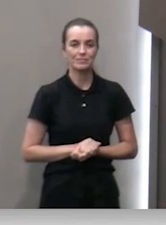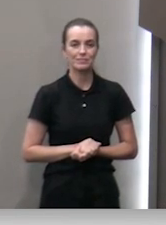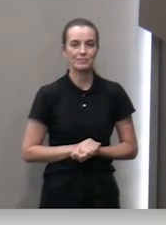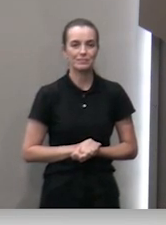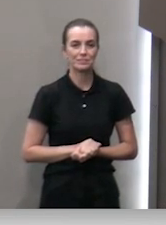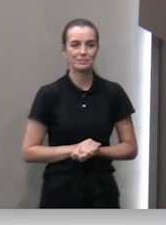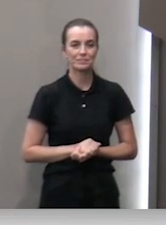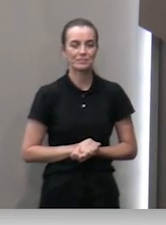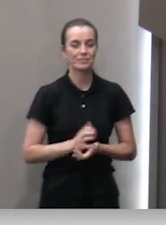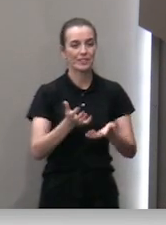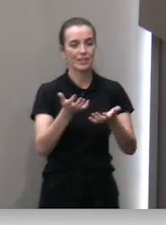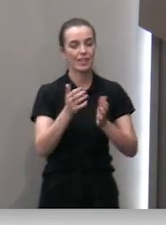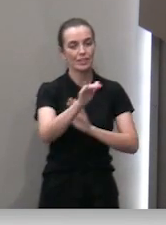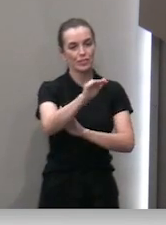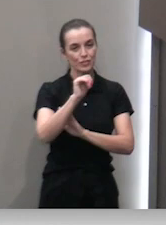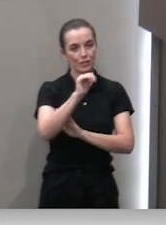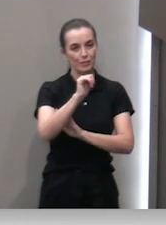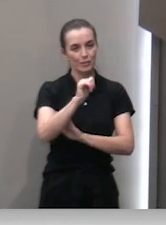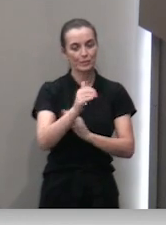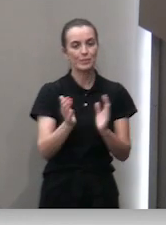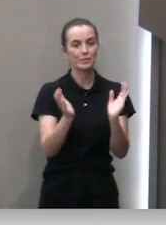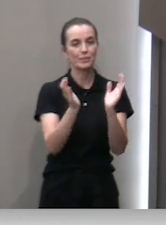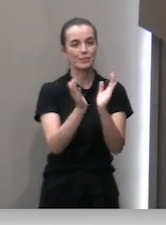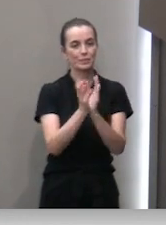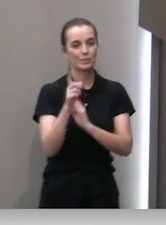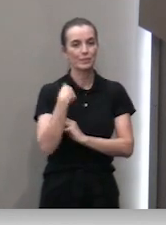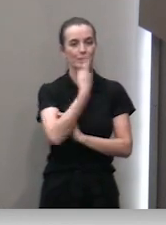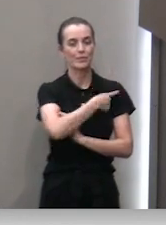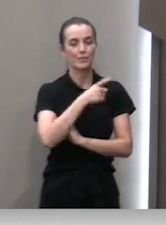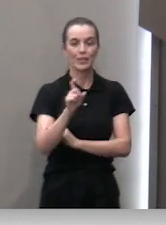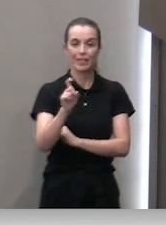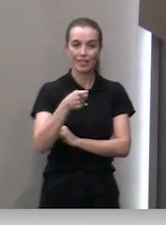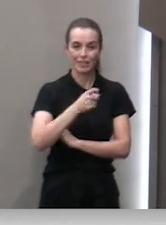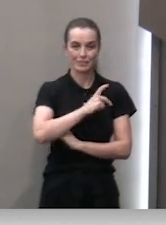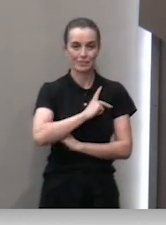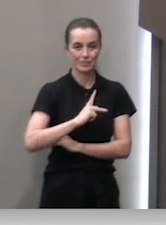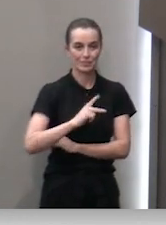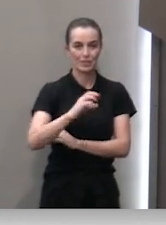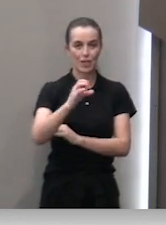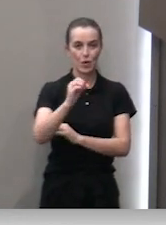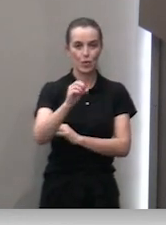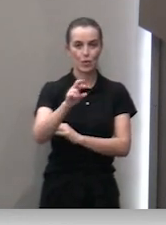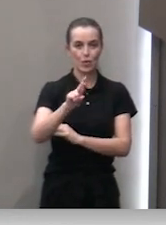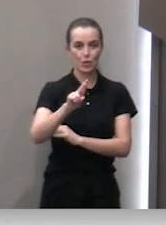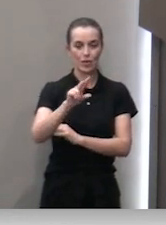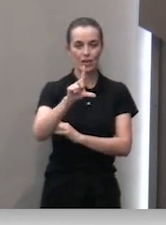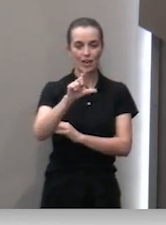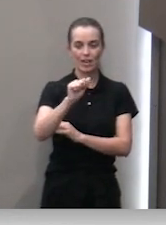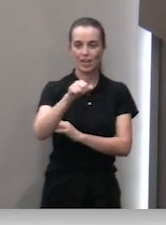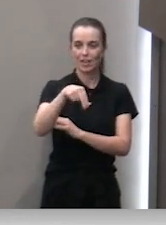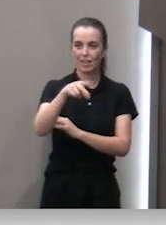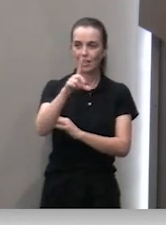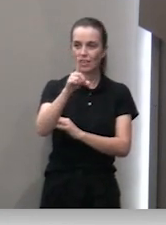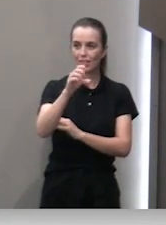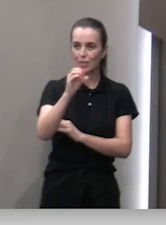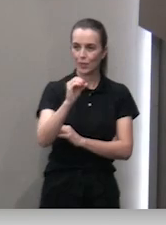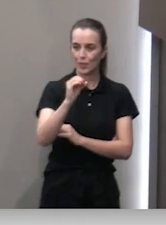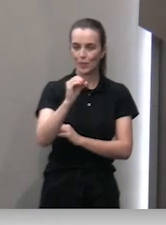Eu gostaria de chamar aqui o nosso colega e o nosso ex-presidente, Orlando Spanenberg.